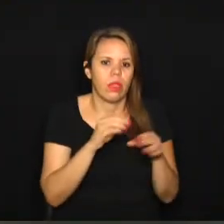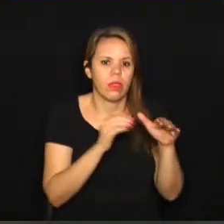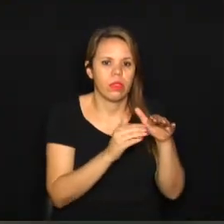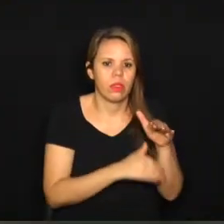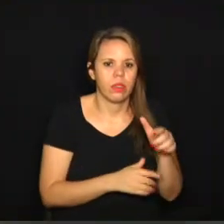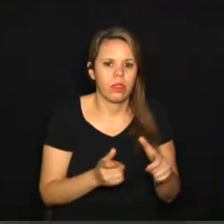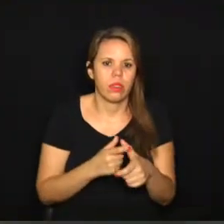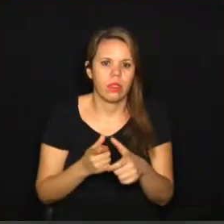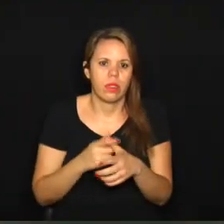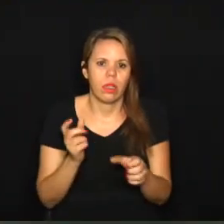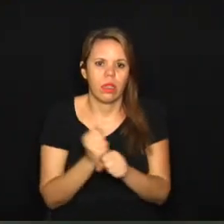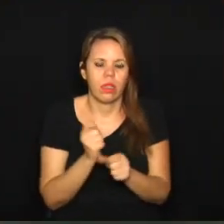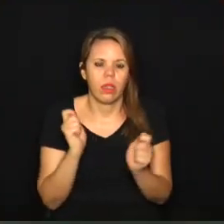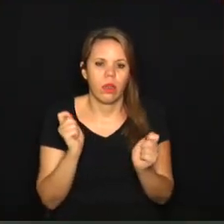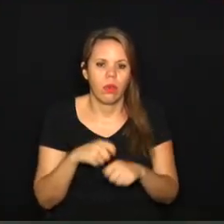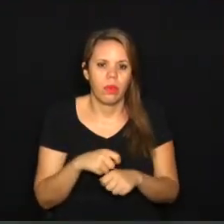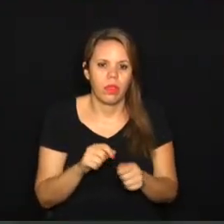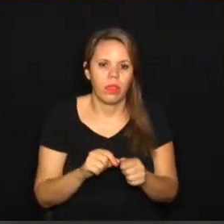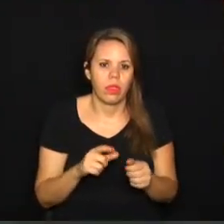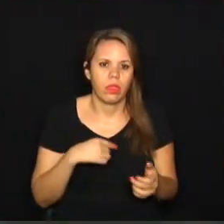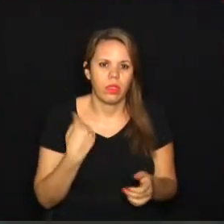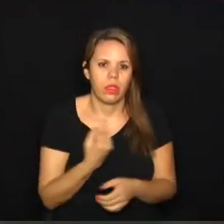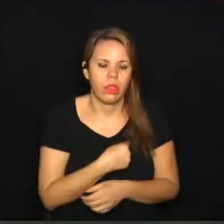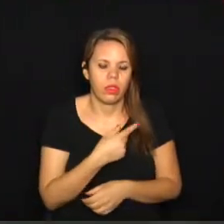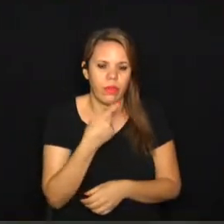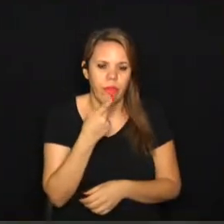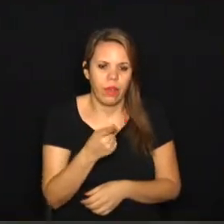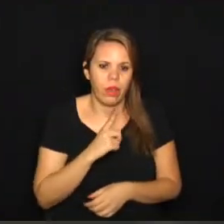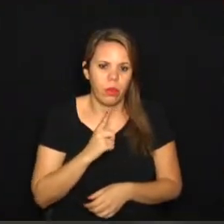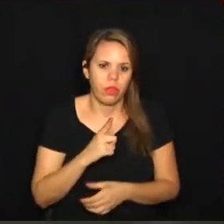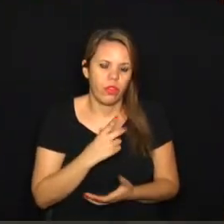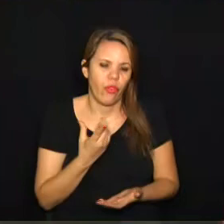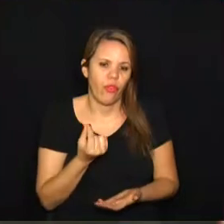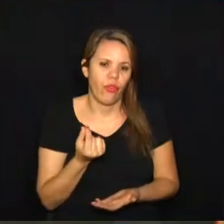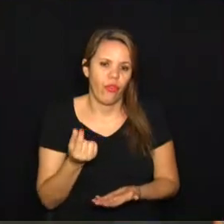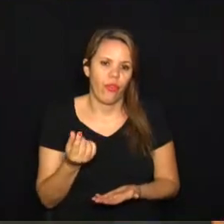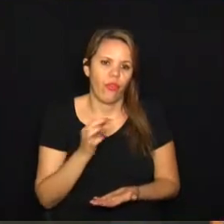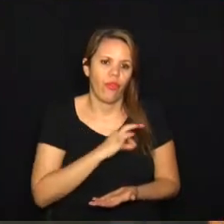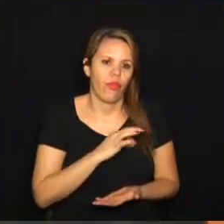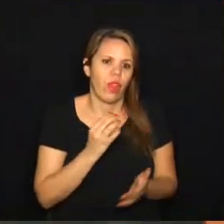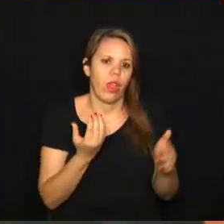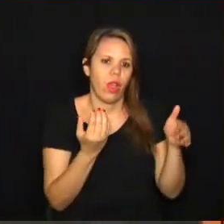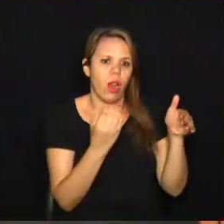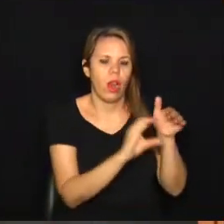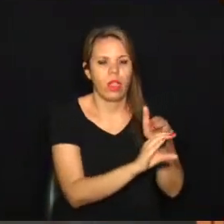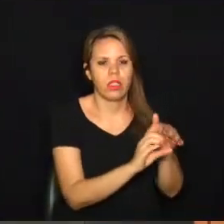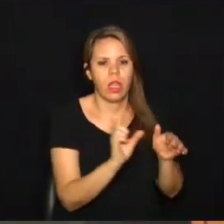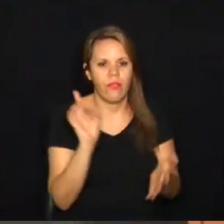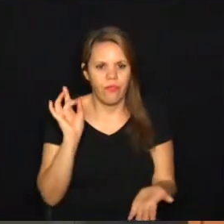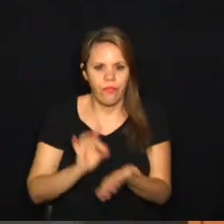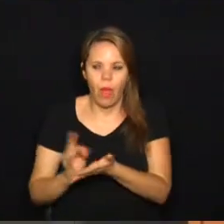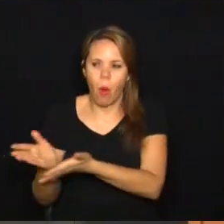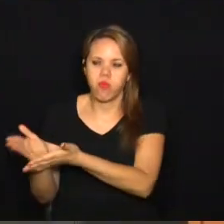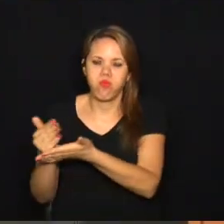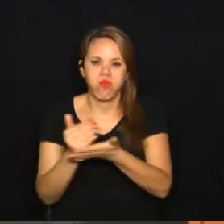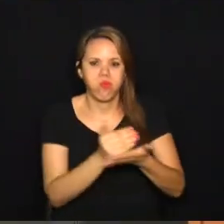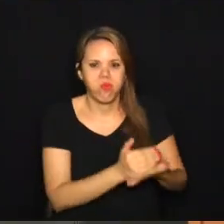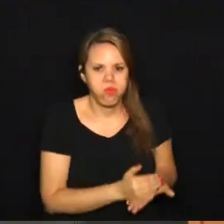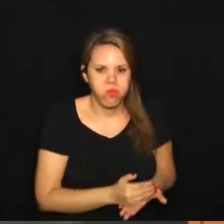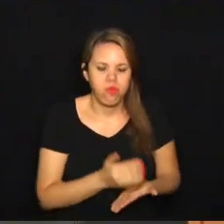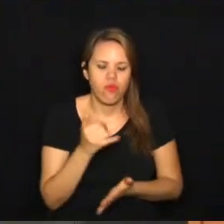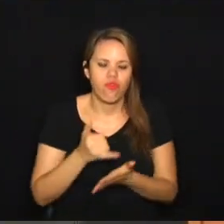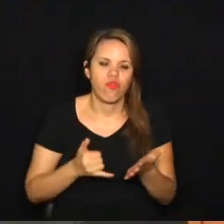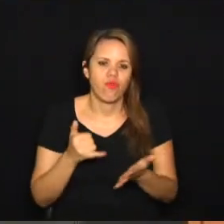pela competência. Okay. Então, quando nós falamos em receita, não é o lançamento, e sim o que foi efetivamente arrecadado. E quando